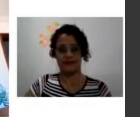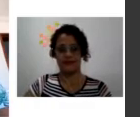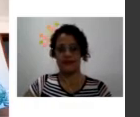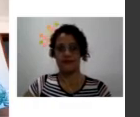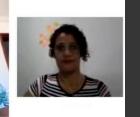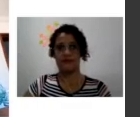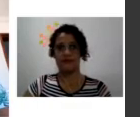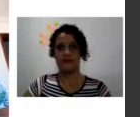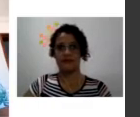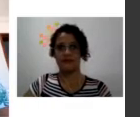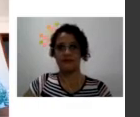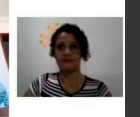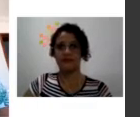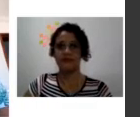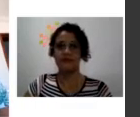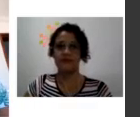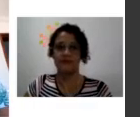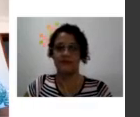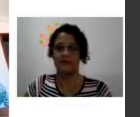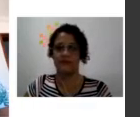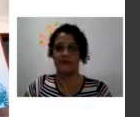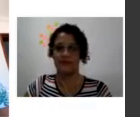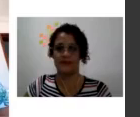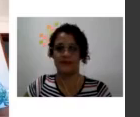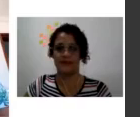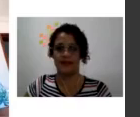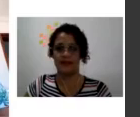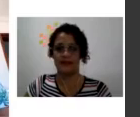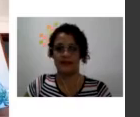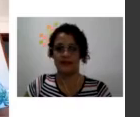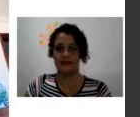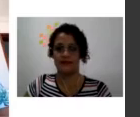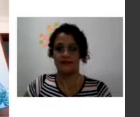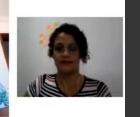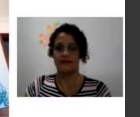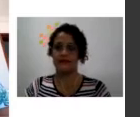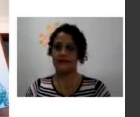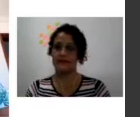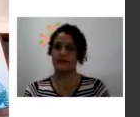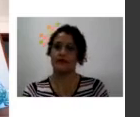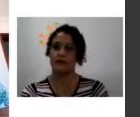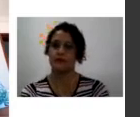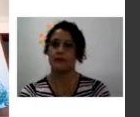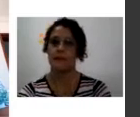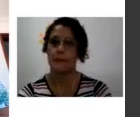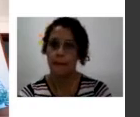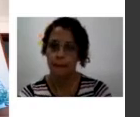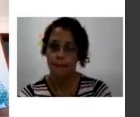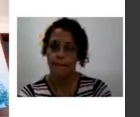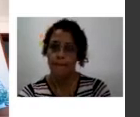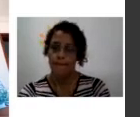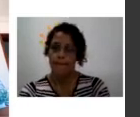alunos. Enfim. Essas foram as oficinas que foram realizadas no período remoto, né? Que a gente está nas aulas remotas, e esse